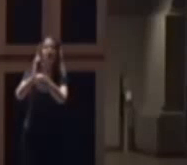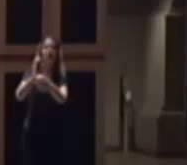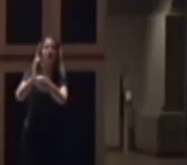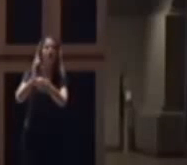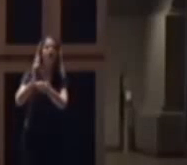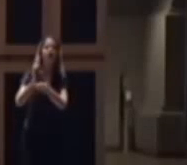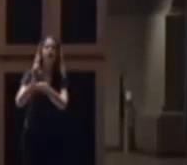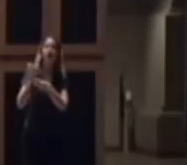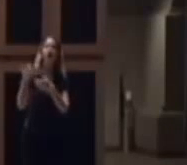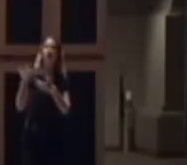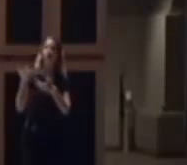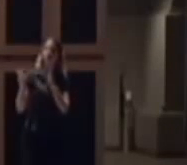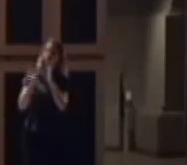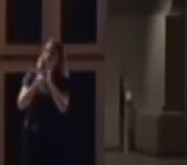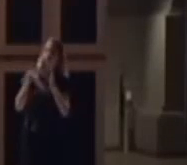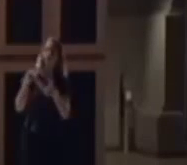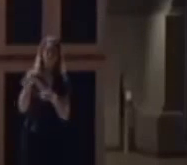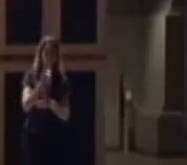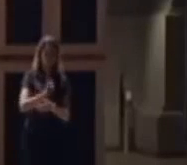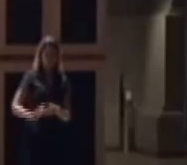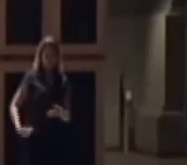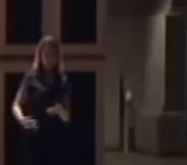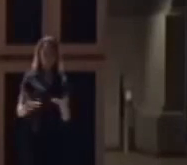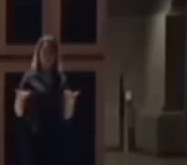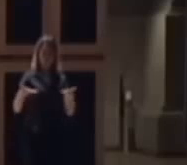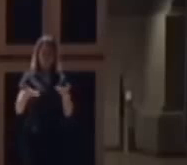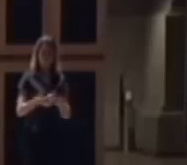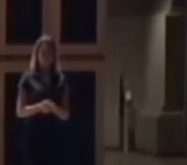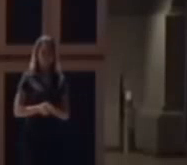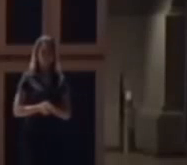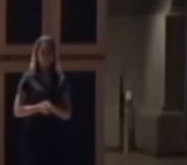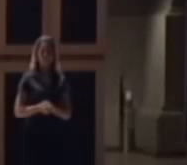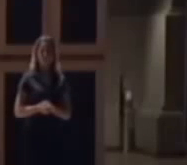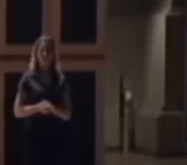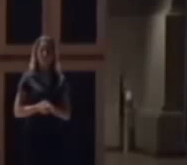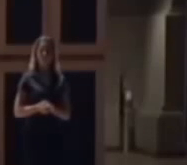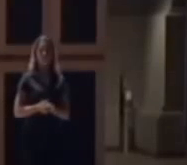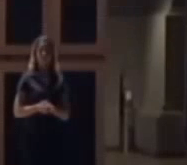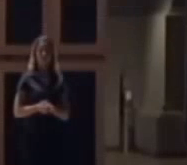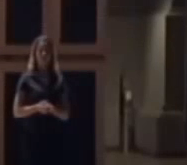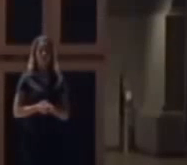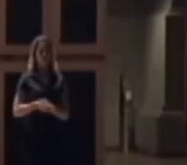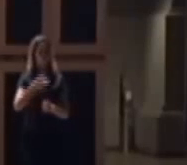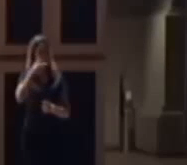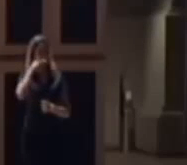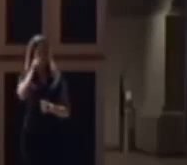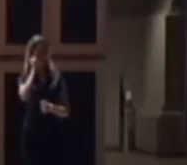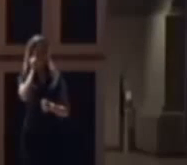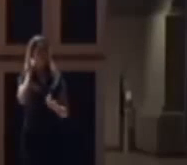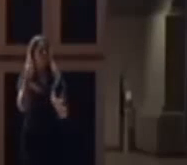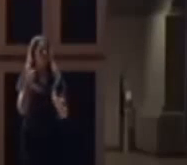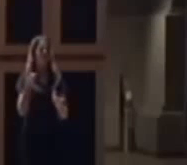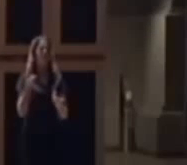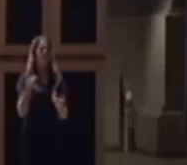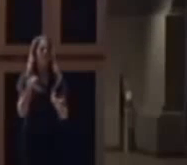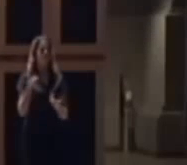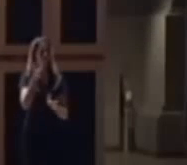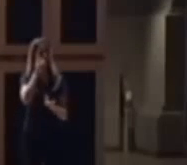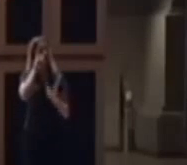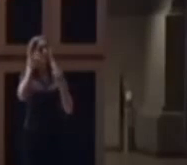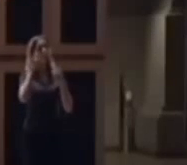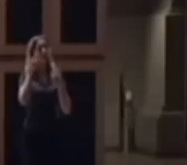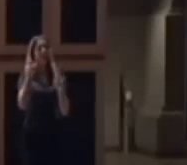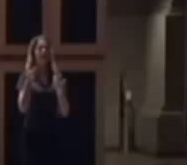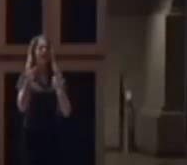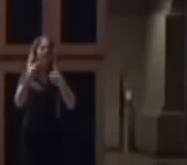o Ministério Público junto com a gente. A gente teve ontem falas muito interessantes